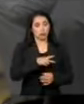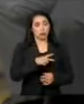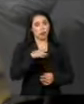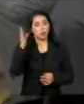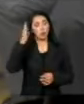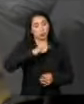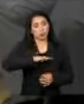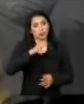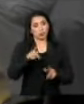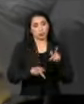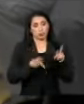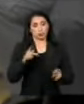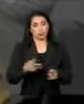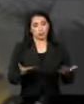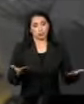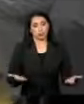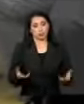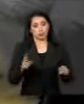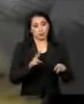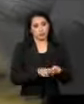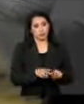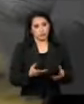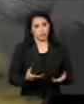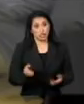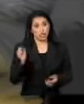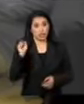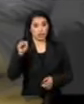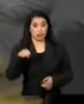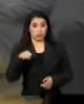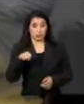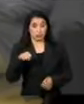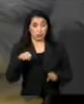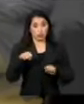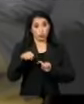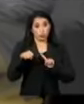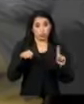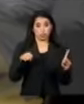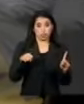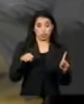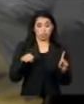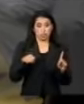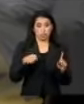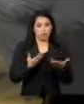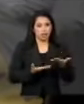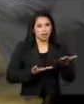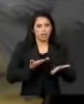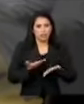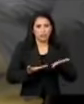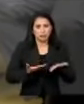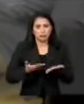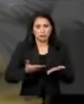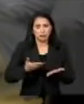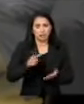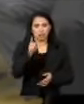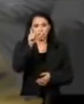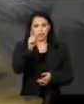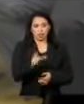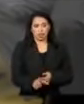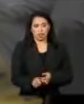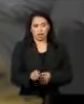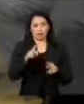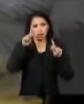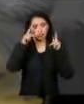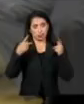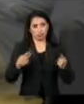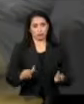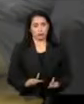Sim ou não? É assim que nós vamos tratar os seres humanos? Senhores, estamos no Estado de Direito e, como